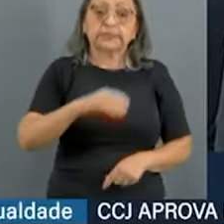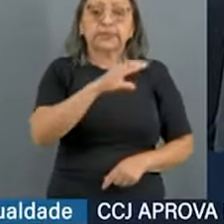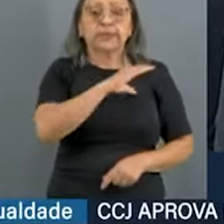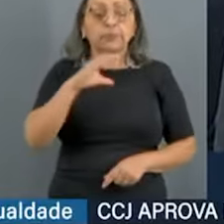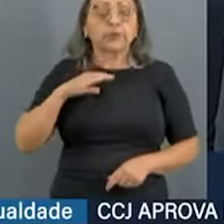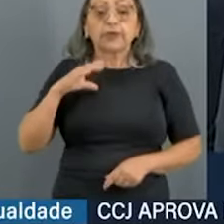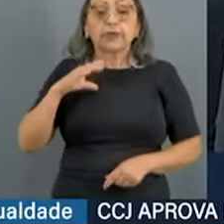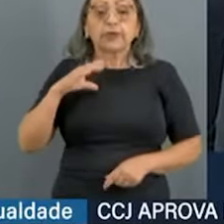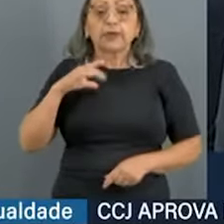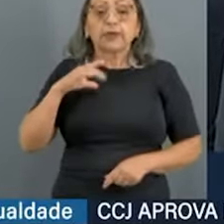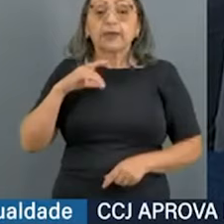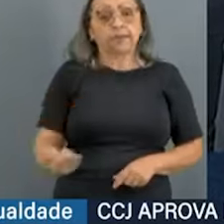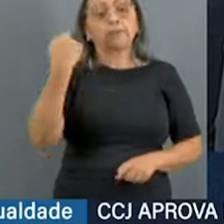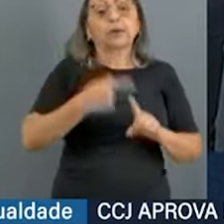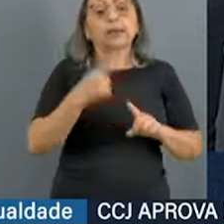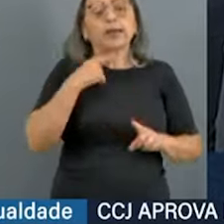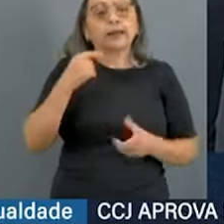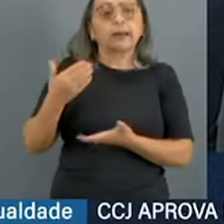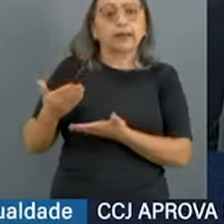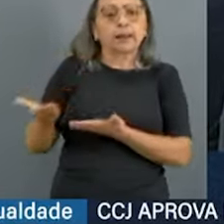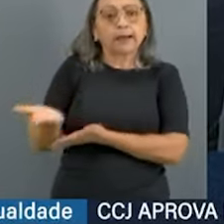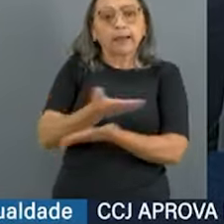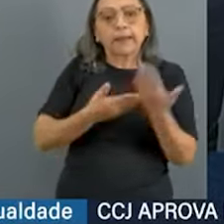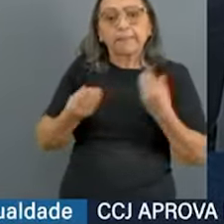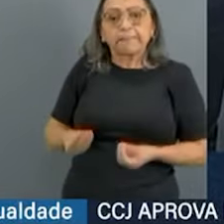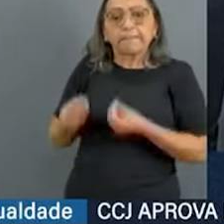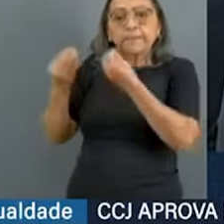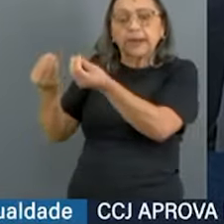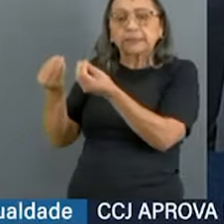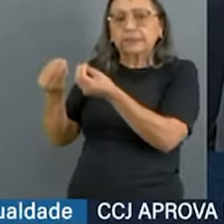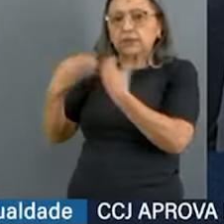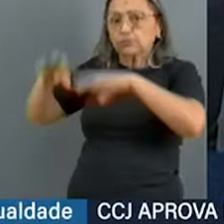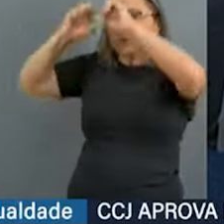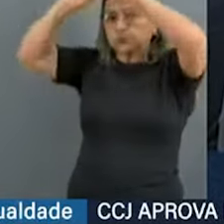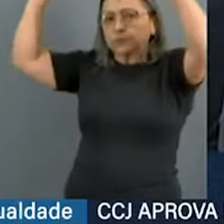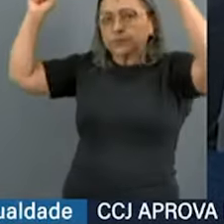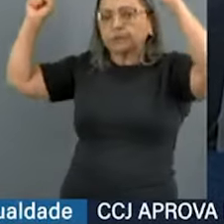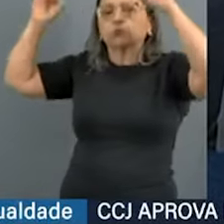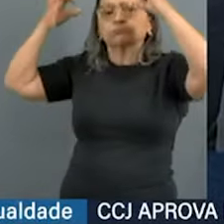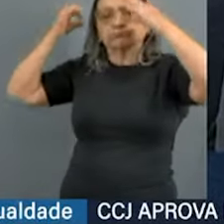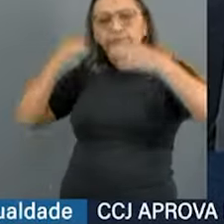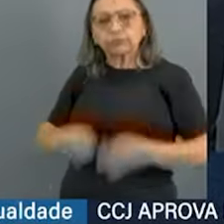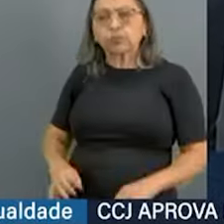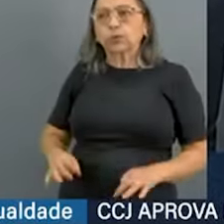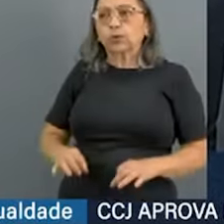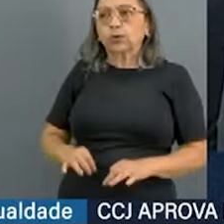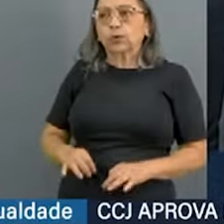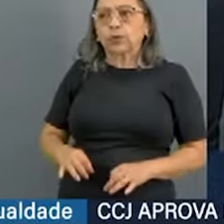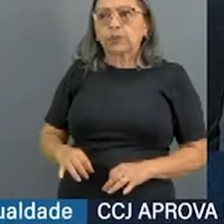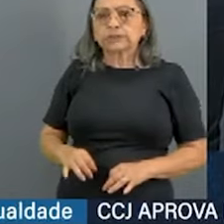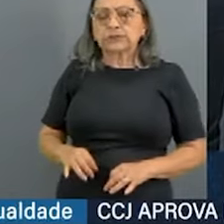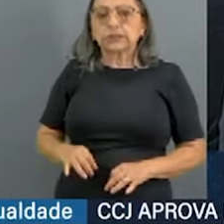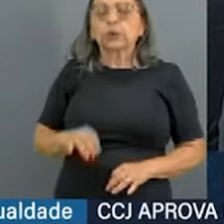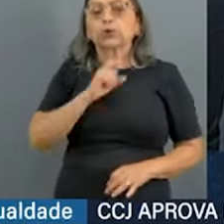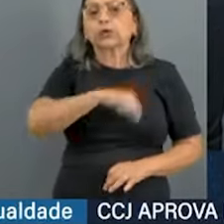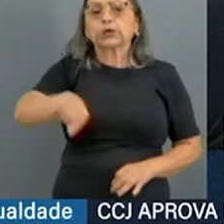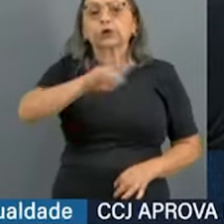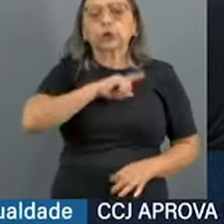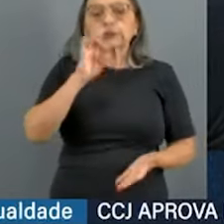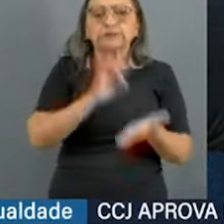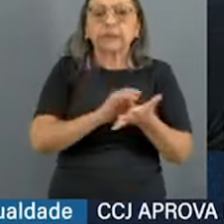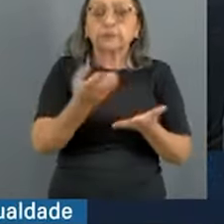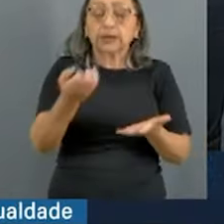importante porque ela Repassa ao Supremo Tribunal Federal exatamente aquilo que nós queremos o